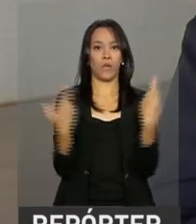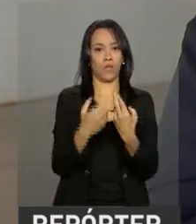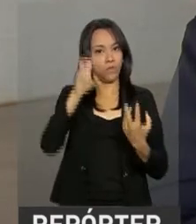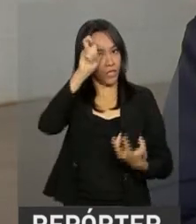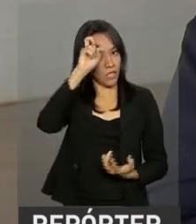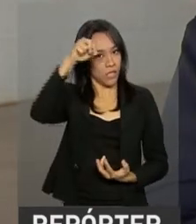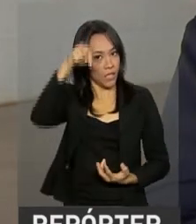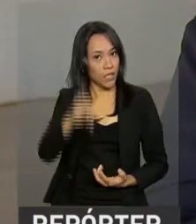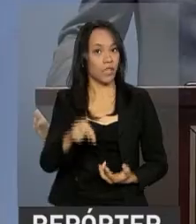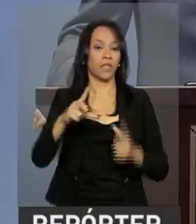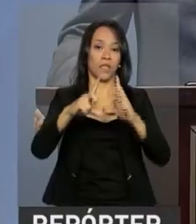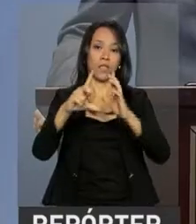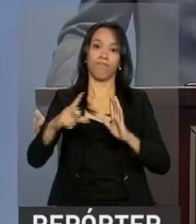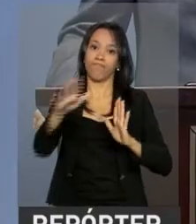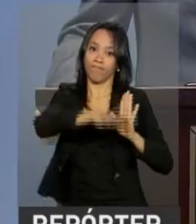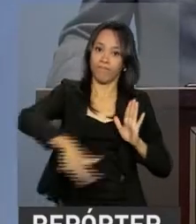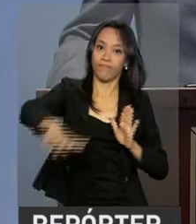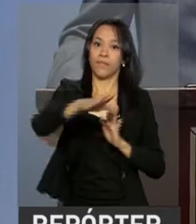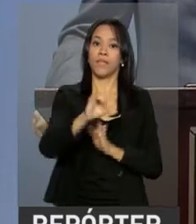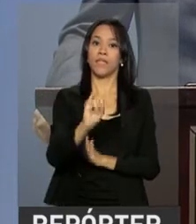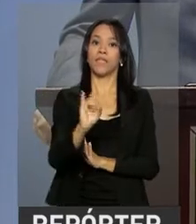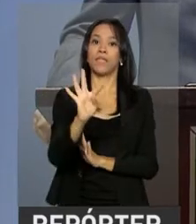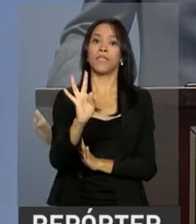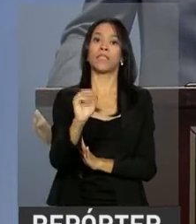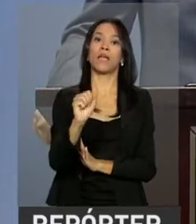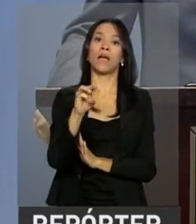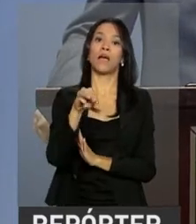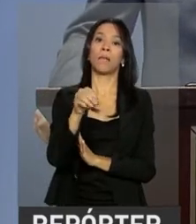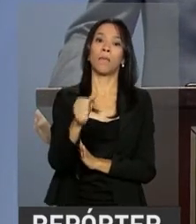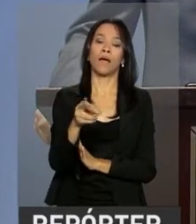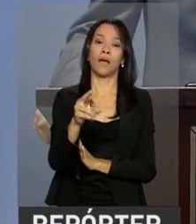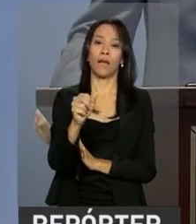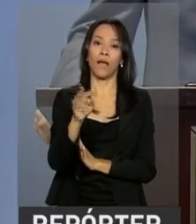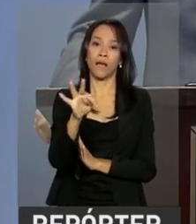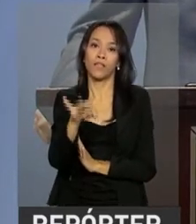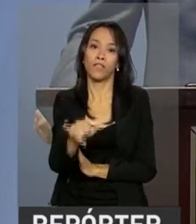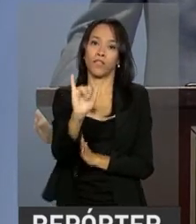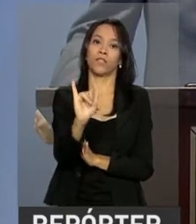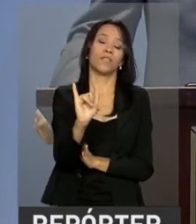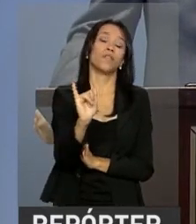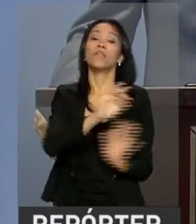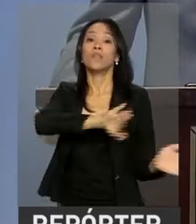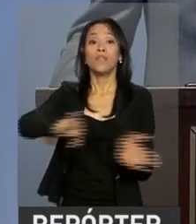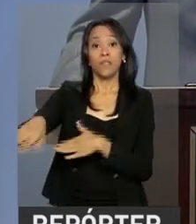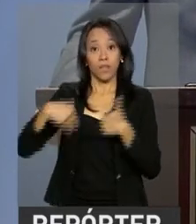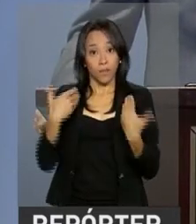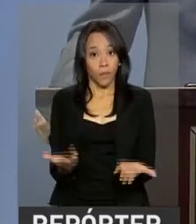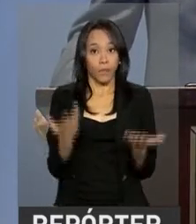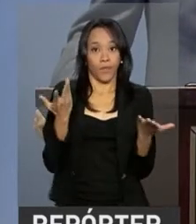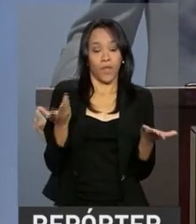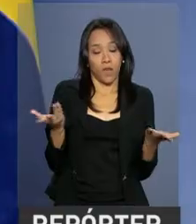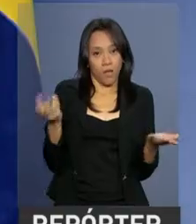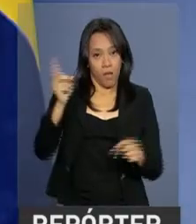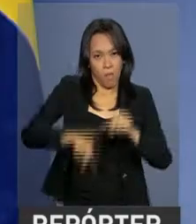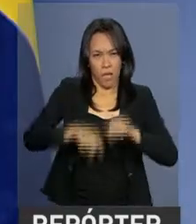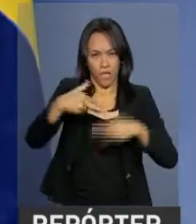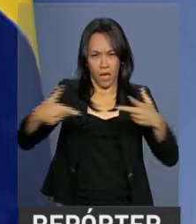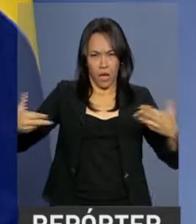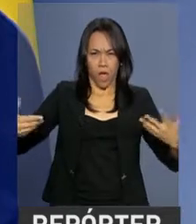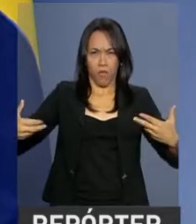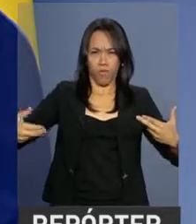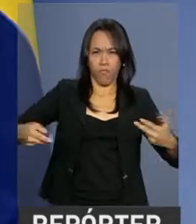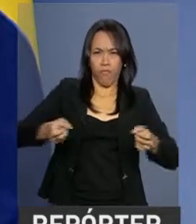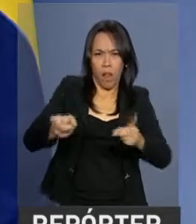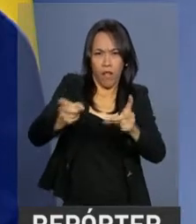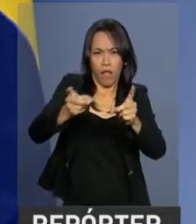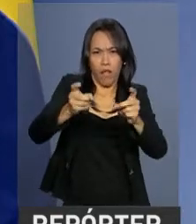palácio do itamaraty a criação de uma agência binacional para auxiliar no aumento de produtos entre os dois países também foi